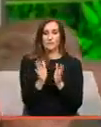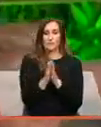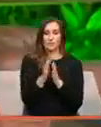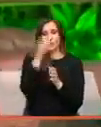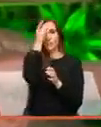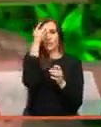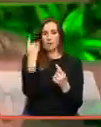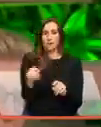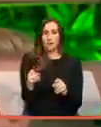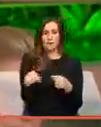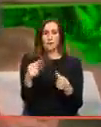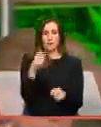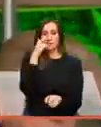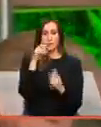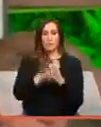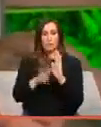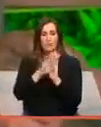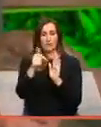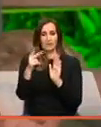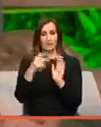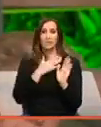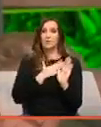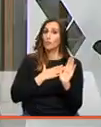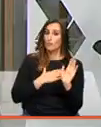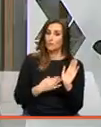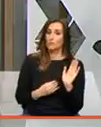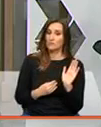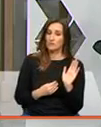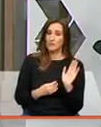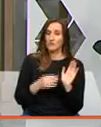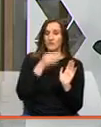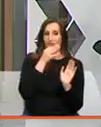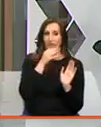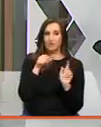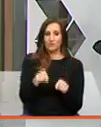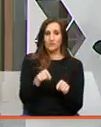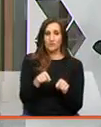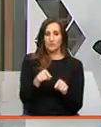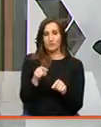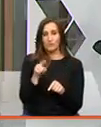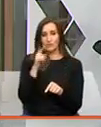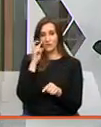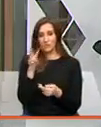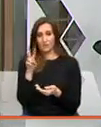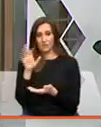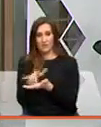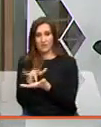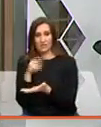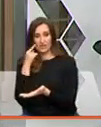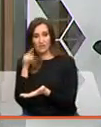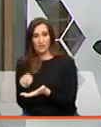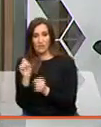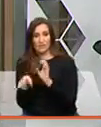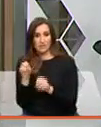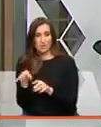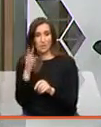têm opinião e mais pois até a programas de televisão que eu gosto que argumentam isto não indo ver o que se passou e